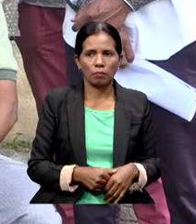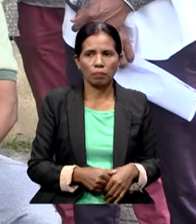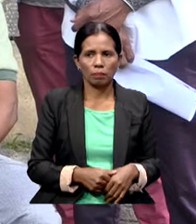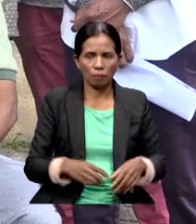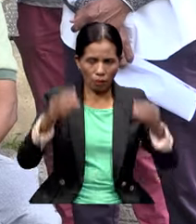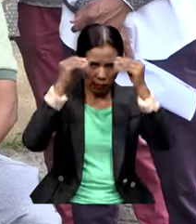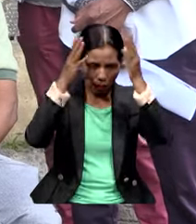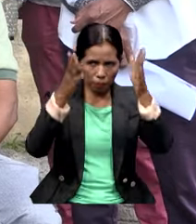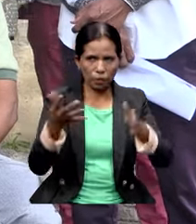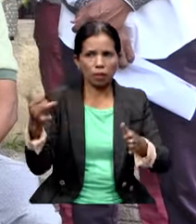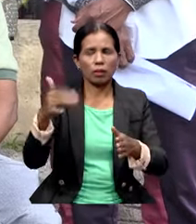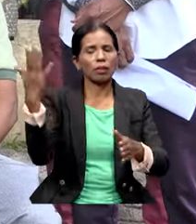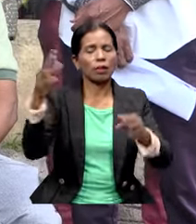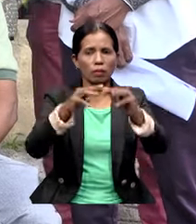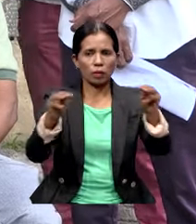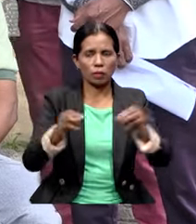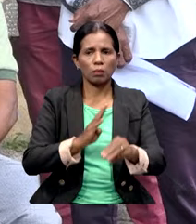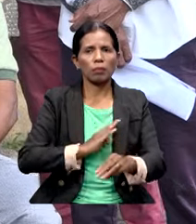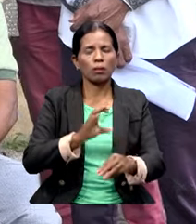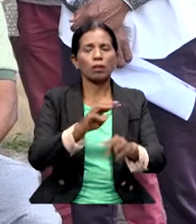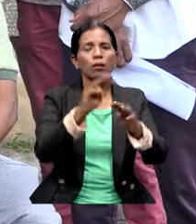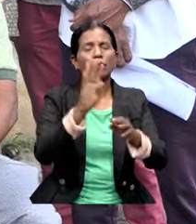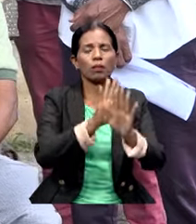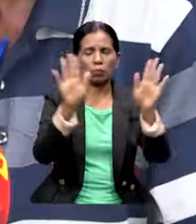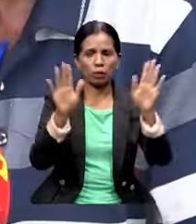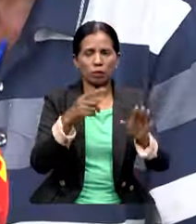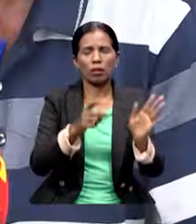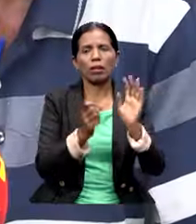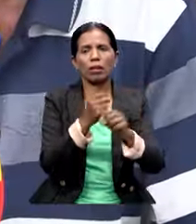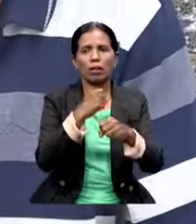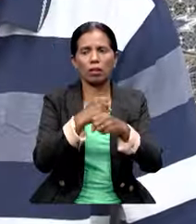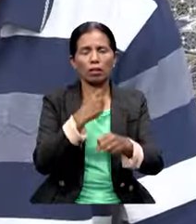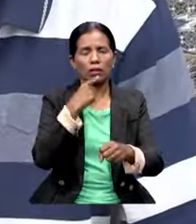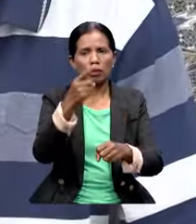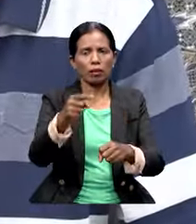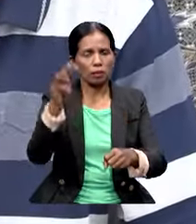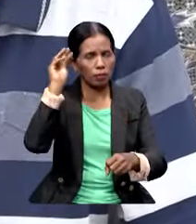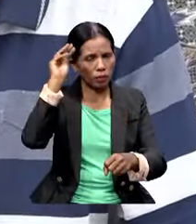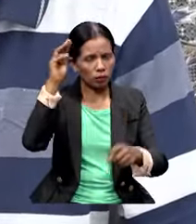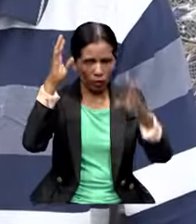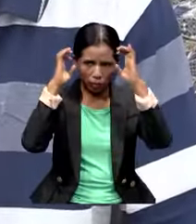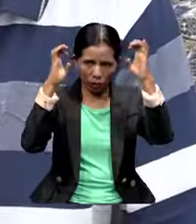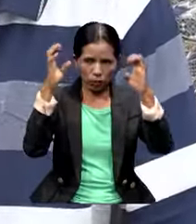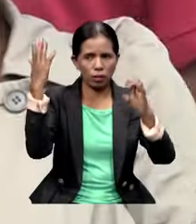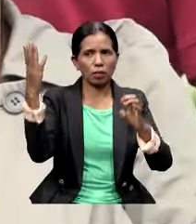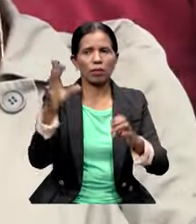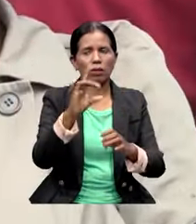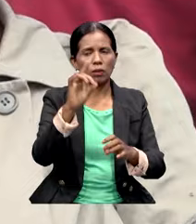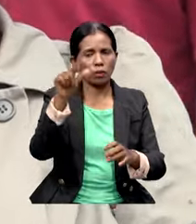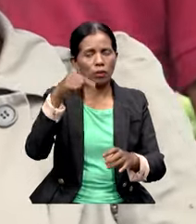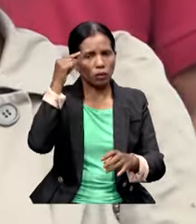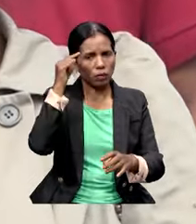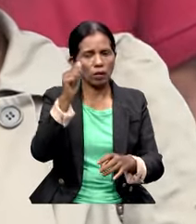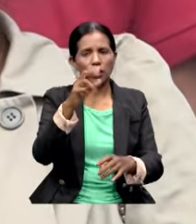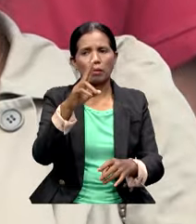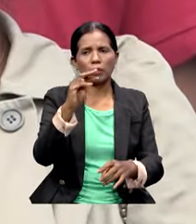Profesor voluntário Sirais município Bocau domingo ne realiza conferência imprensa onde critica ex-ministro educação e a oitavo governo Armindo